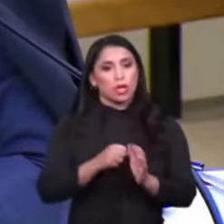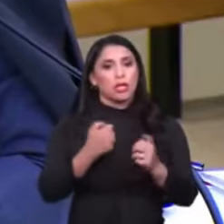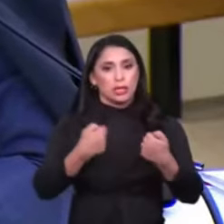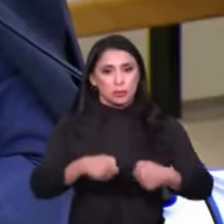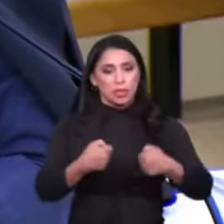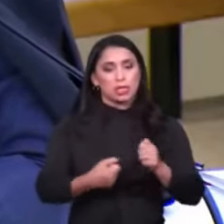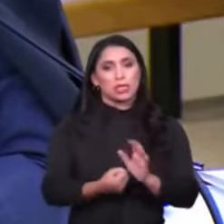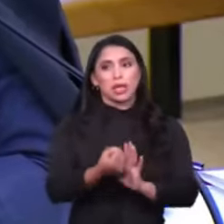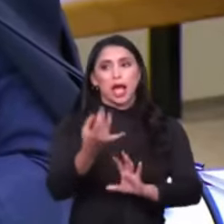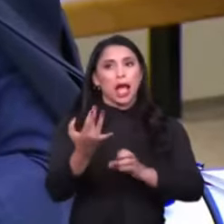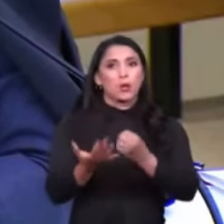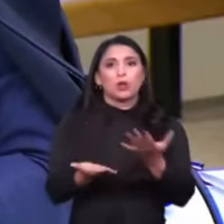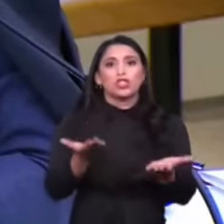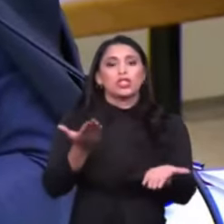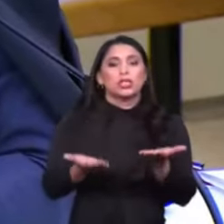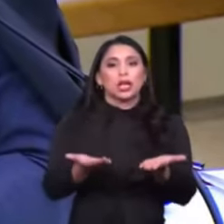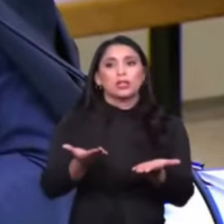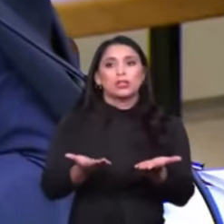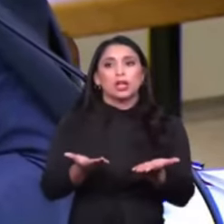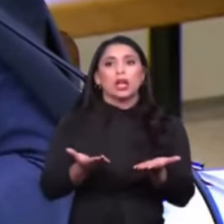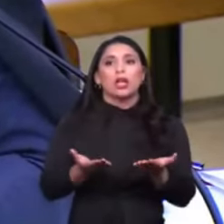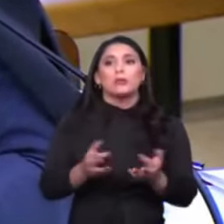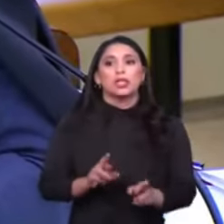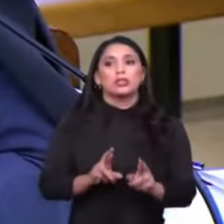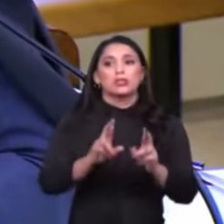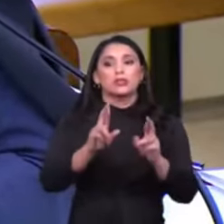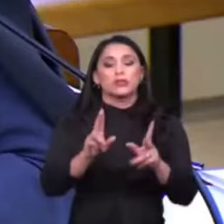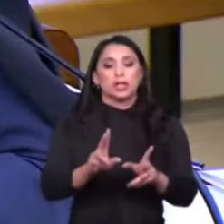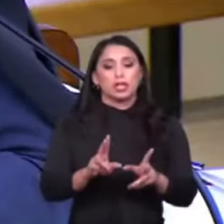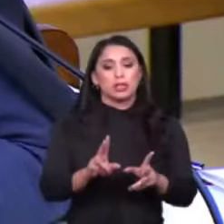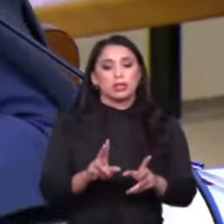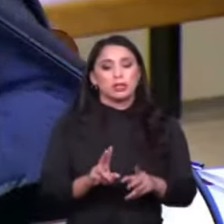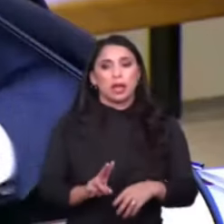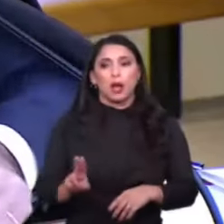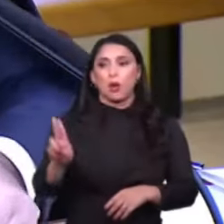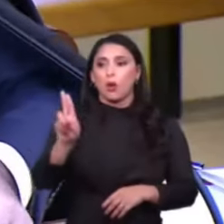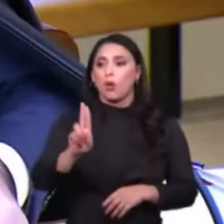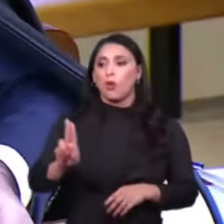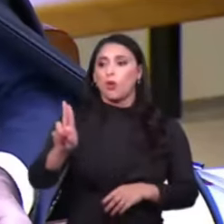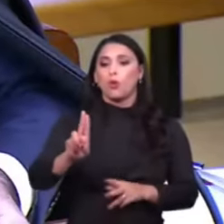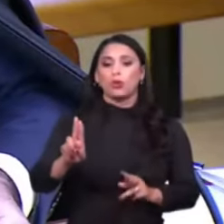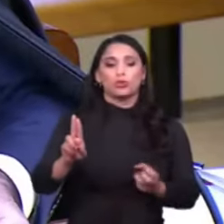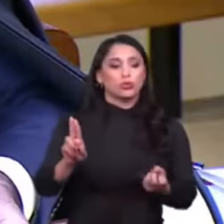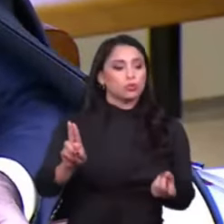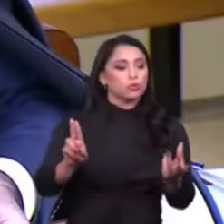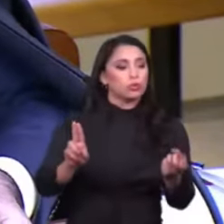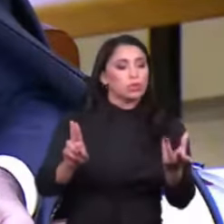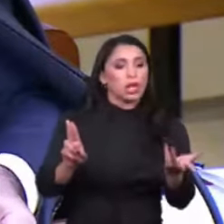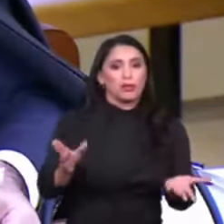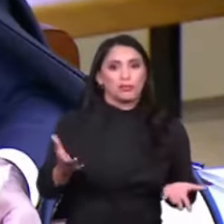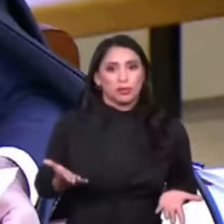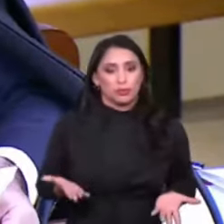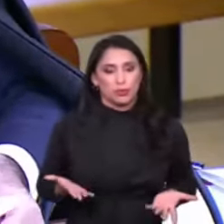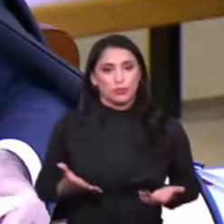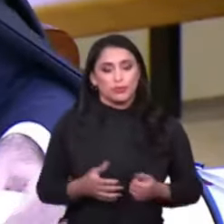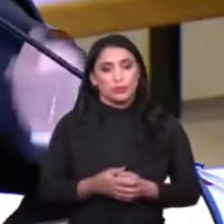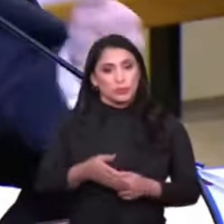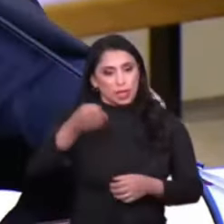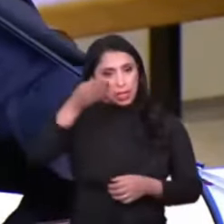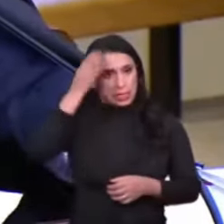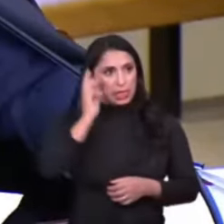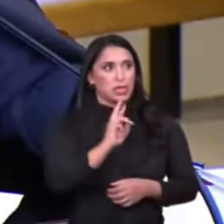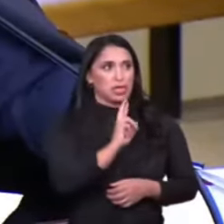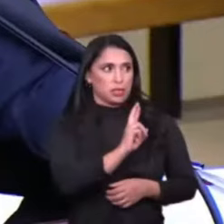quantitativo para diferenciar uso do tráfico. O ministro Cristiano Zanin